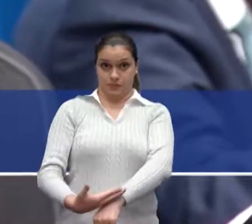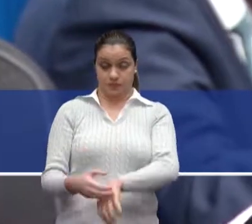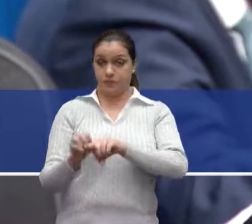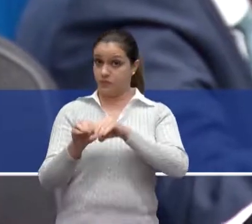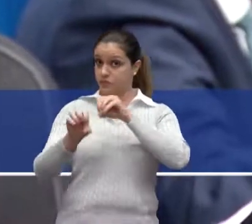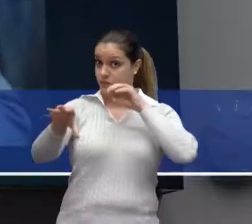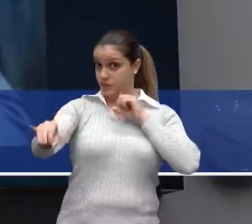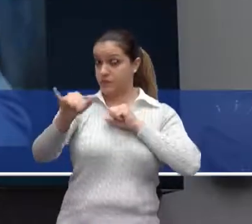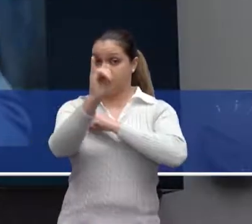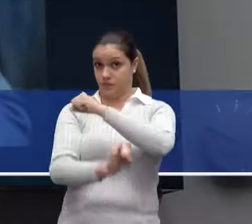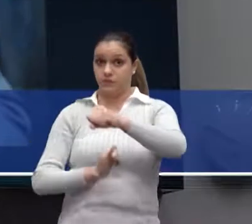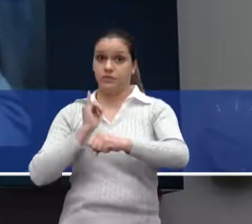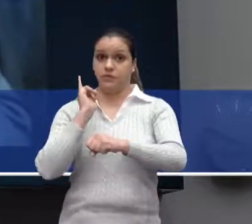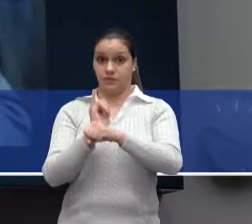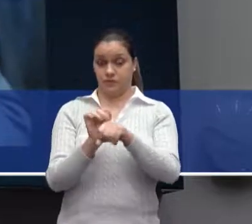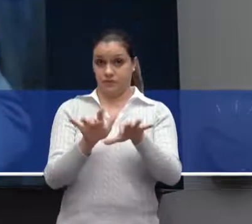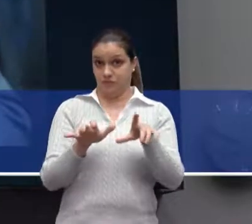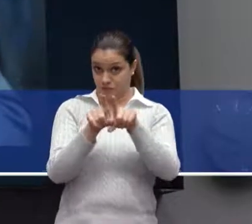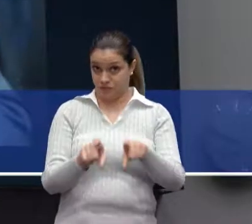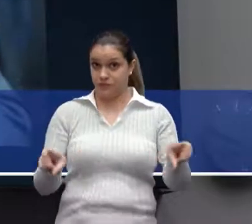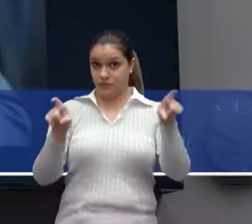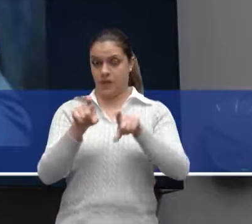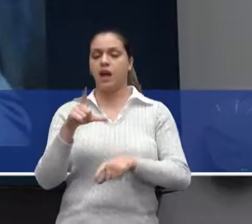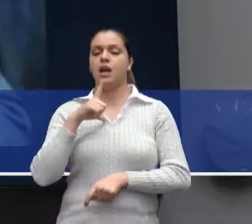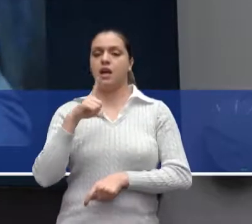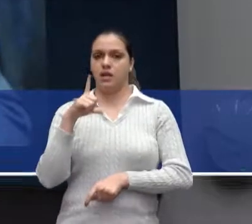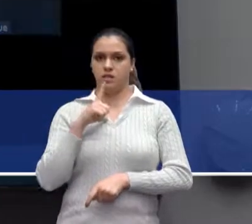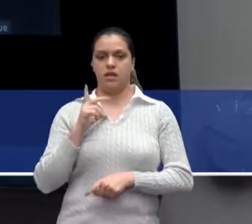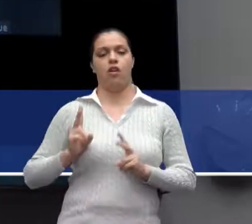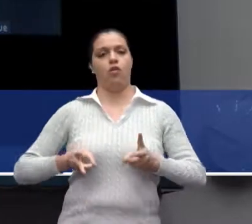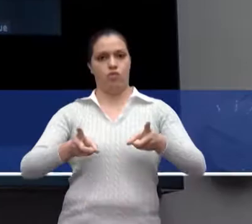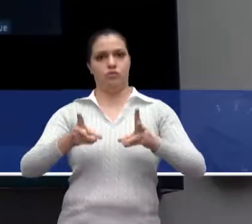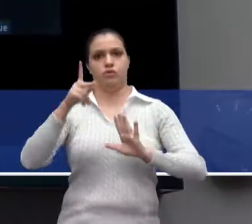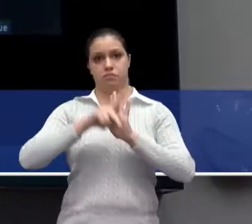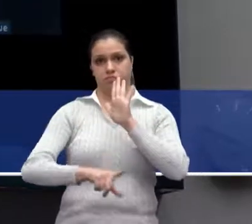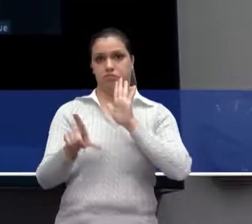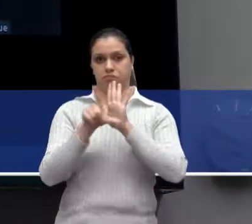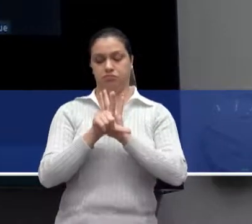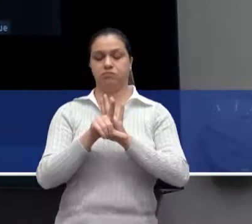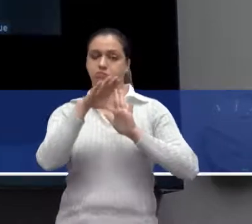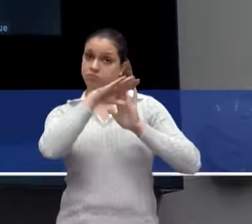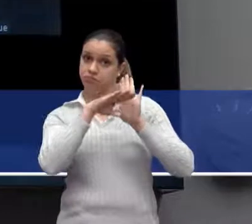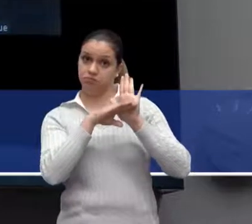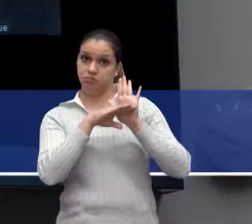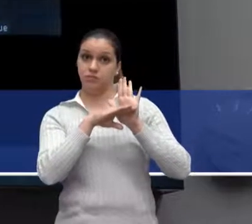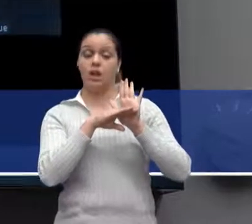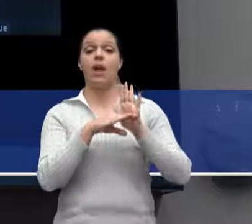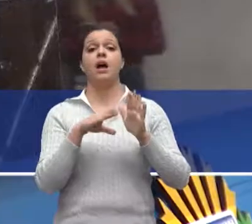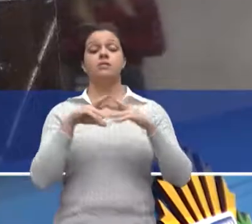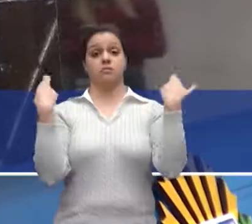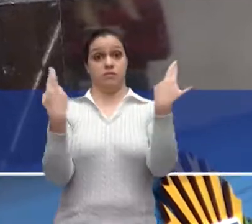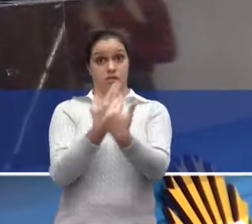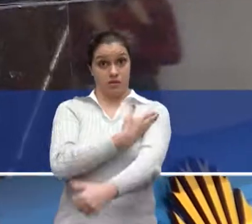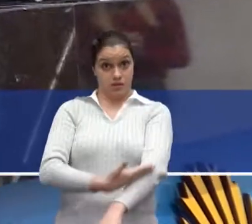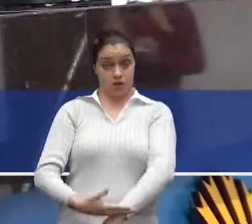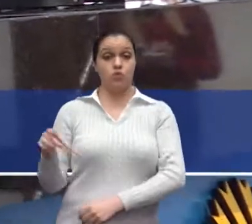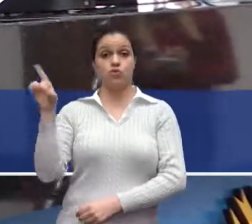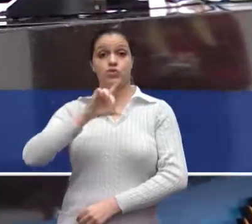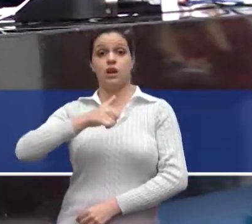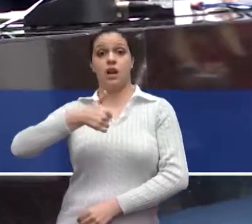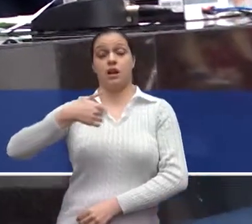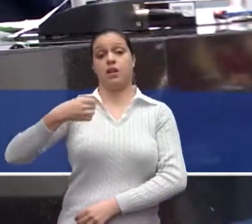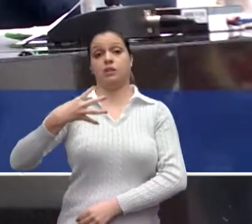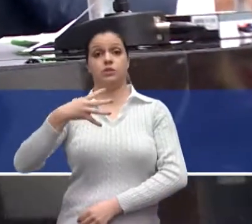Assembleia Legislativa prossegue com a programação de projetos que entram na pauta de votações. A sessão desse dia 14 de abril